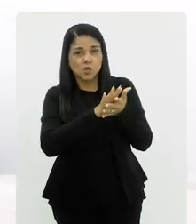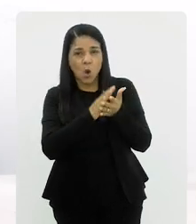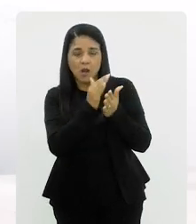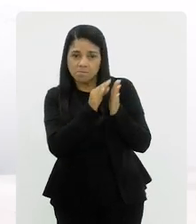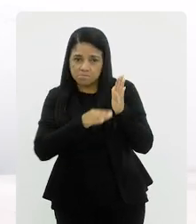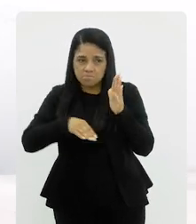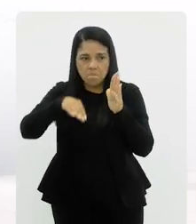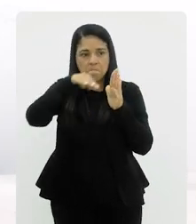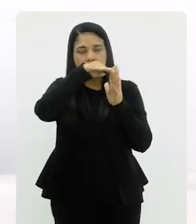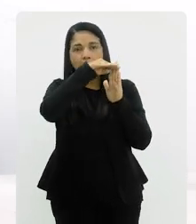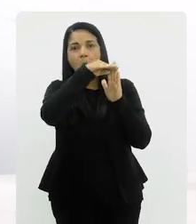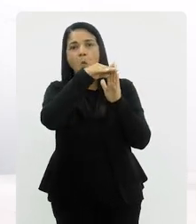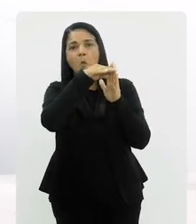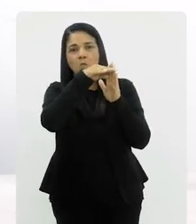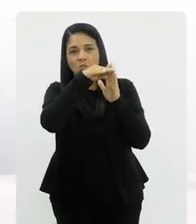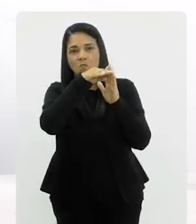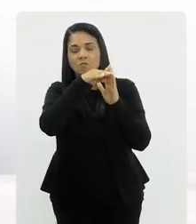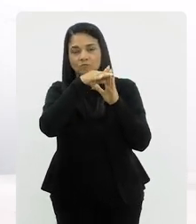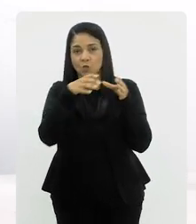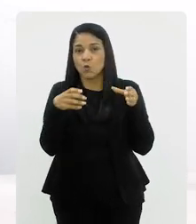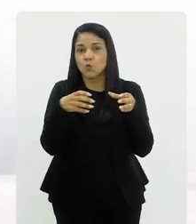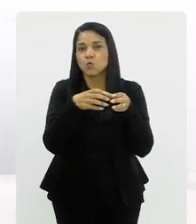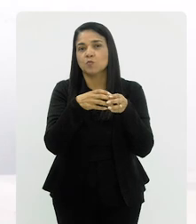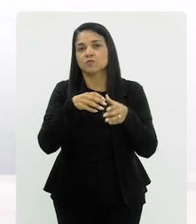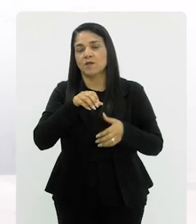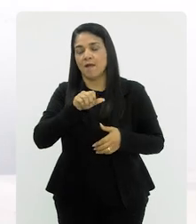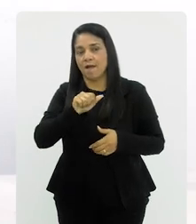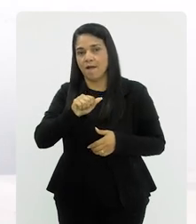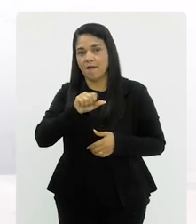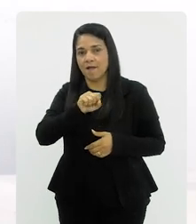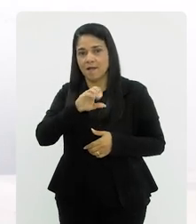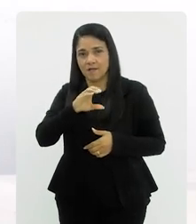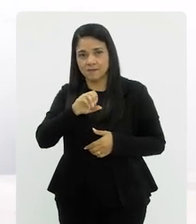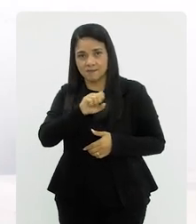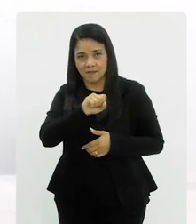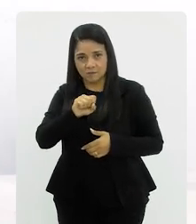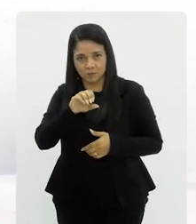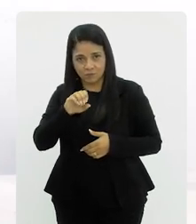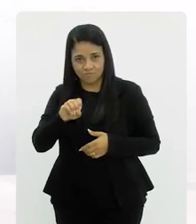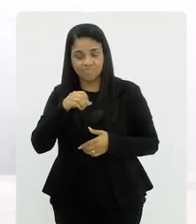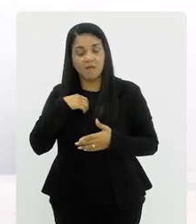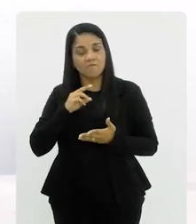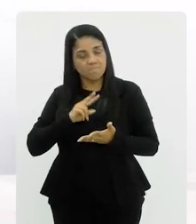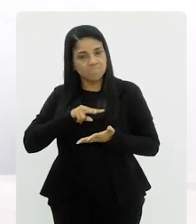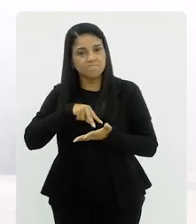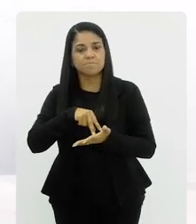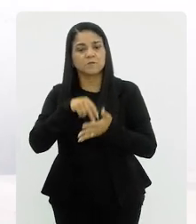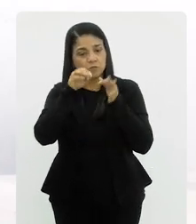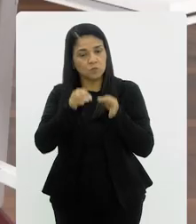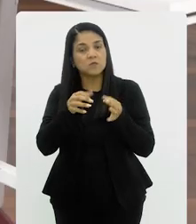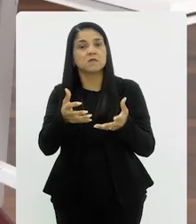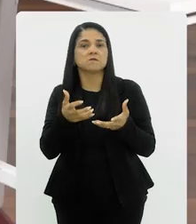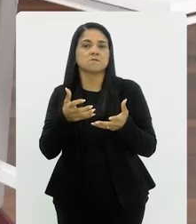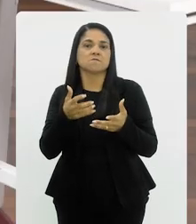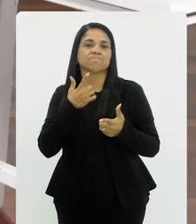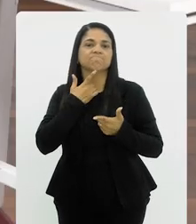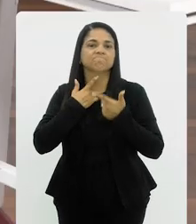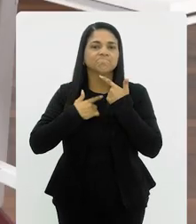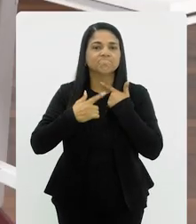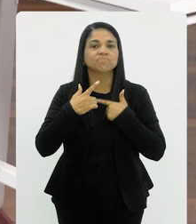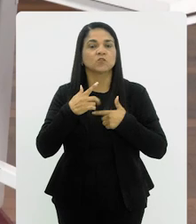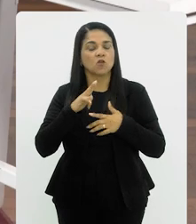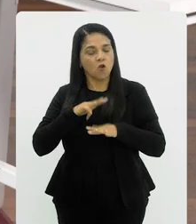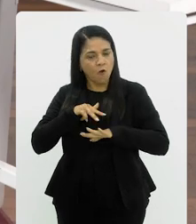o grupo de acesso, montar um trabalho forte para a escola, e foi a minha afirmação, a certeza daquilo que eu queria. Então, você te trouxe